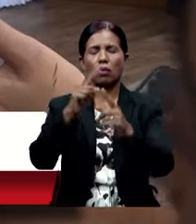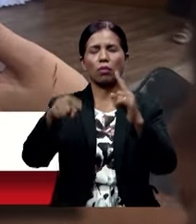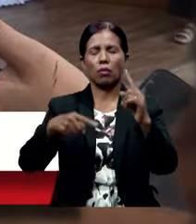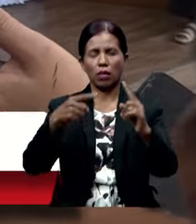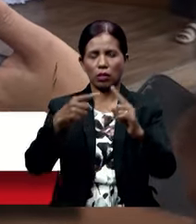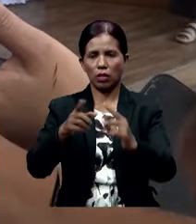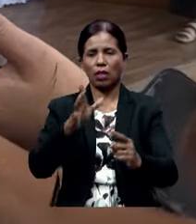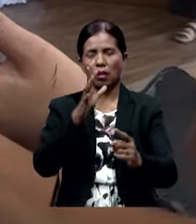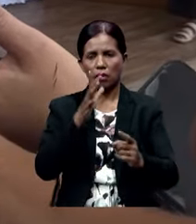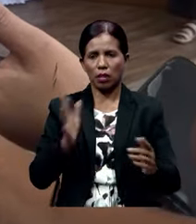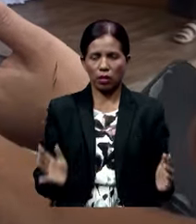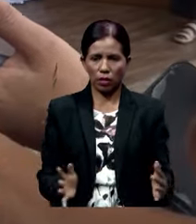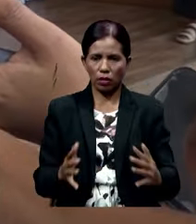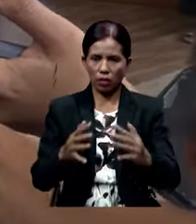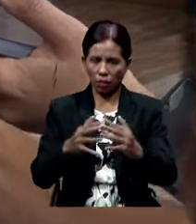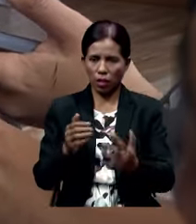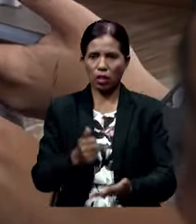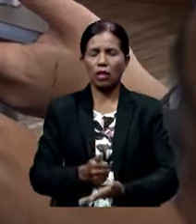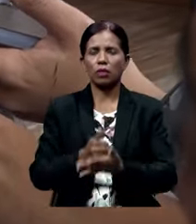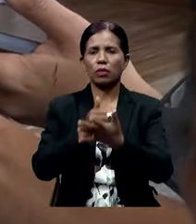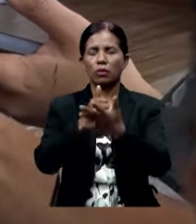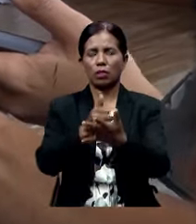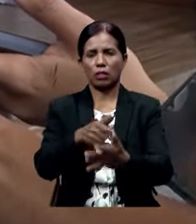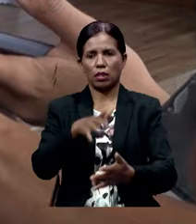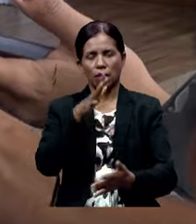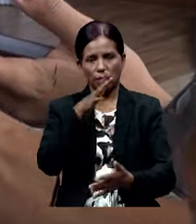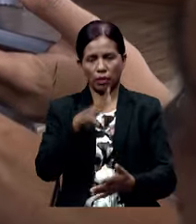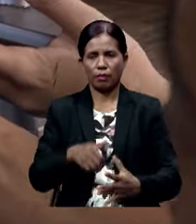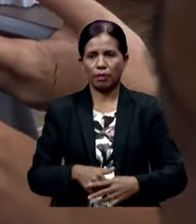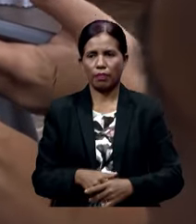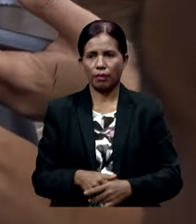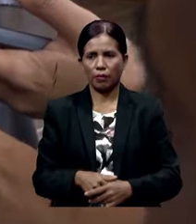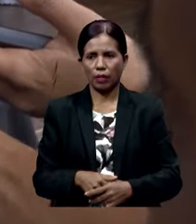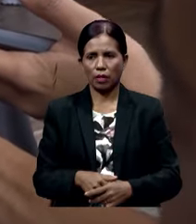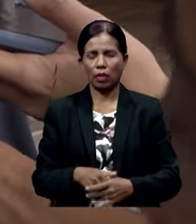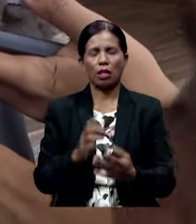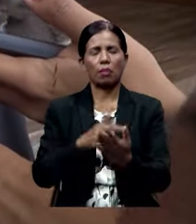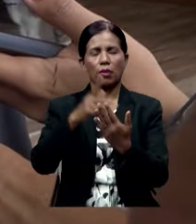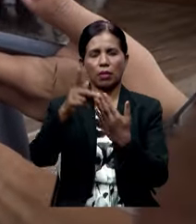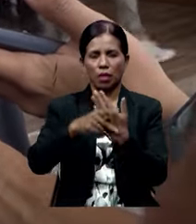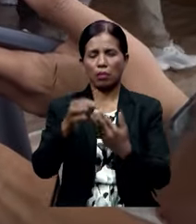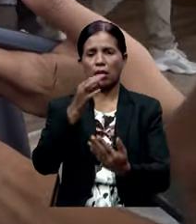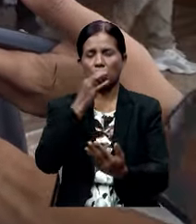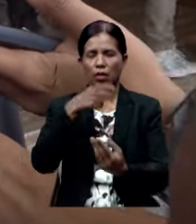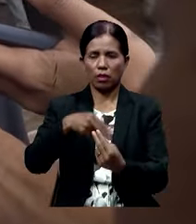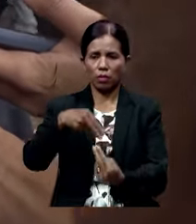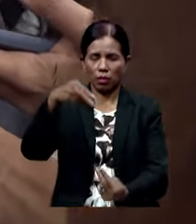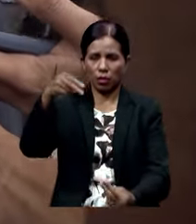e sinrua. Taumata molba e não. Lios programa de nutrição, programa de